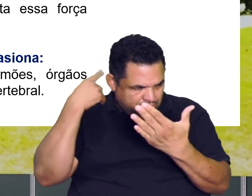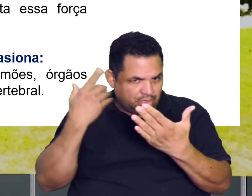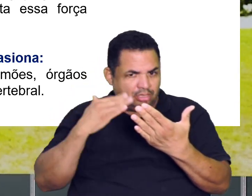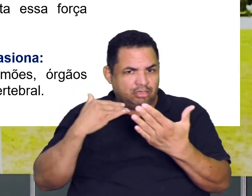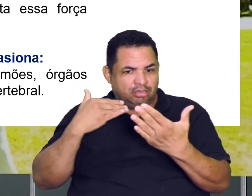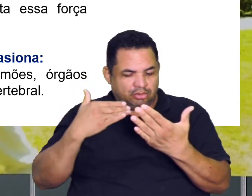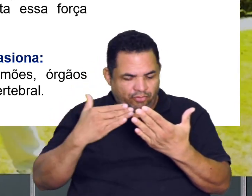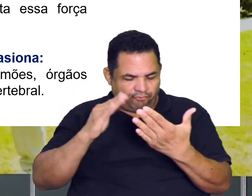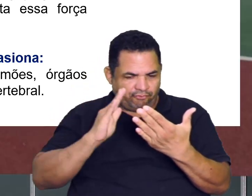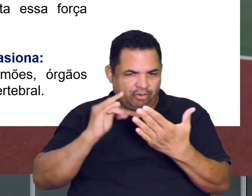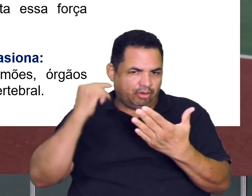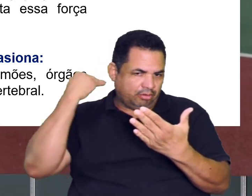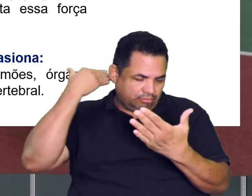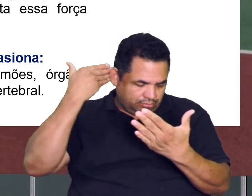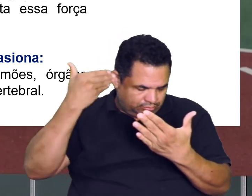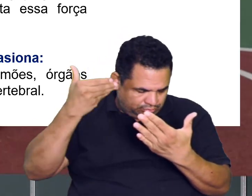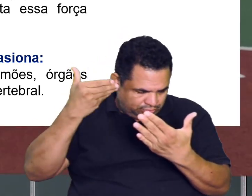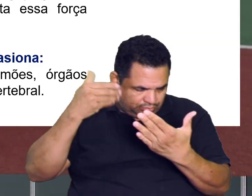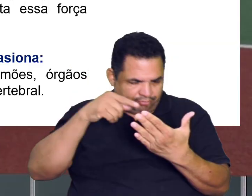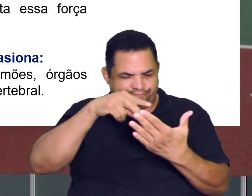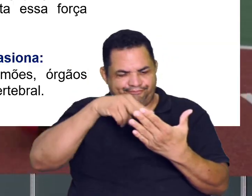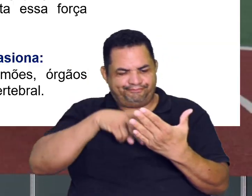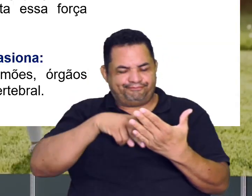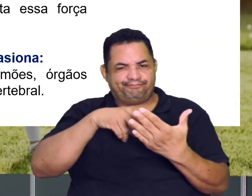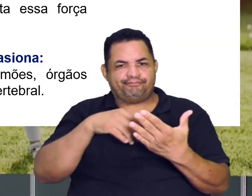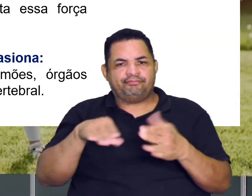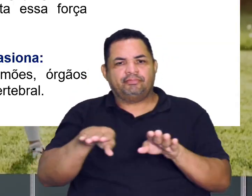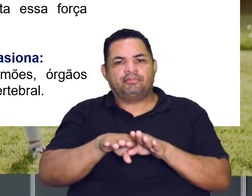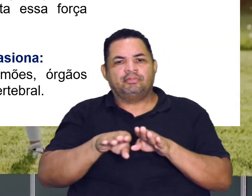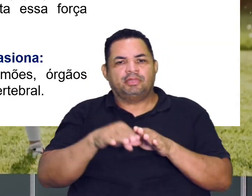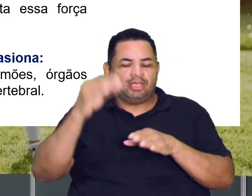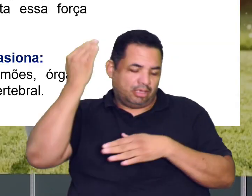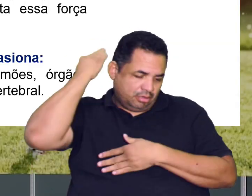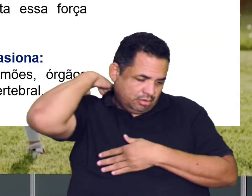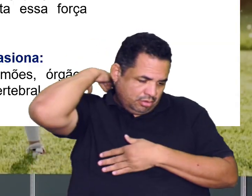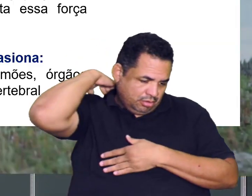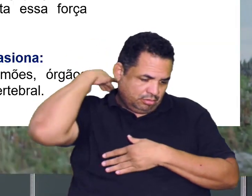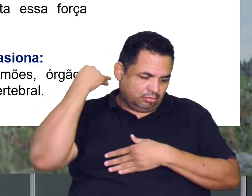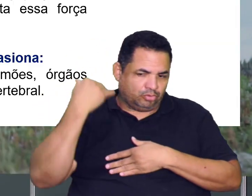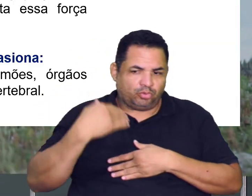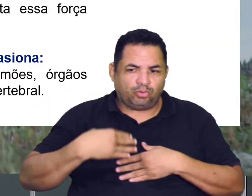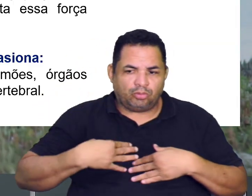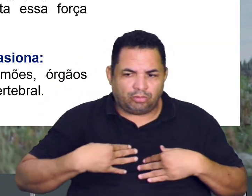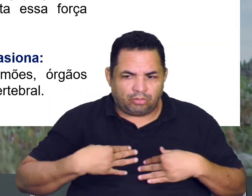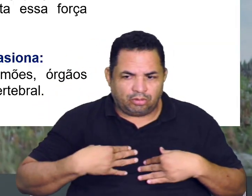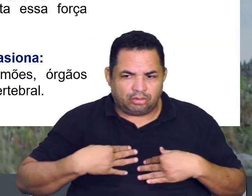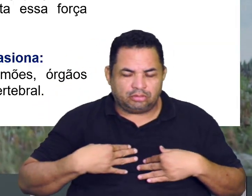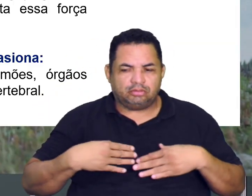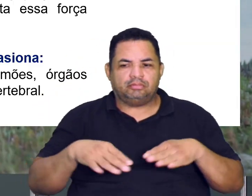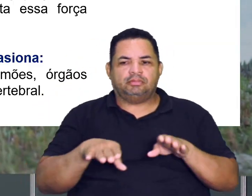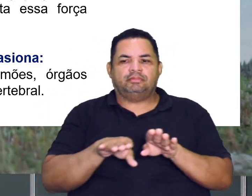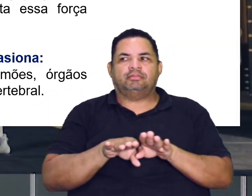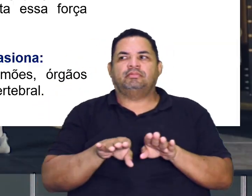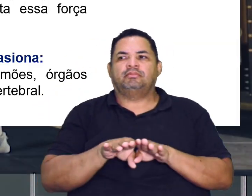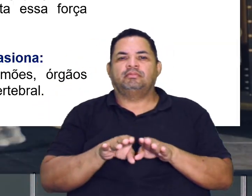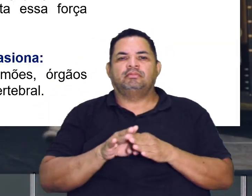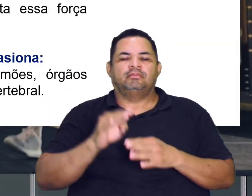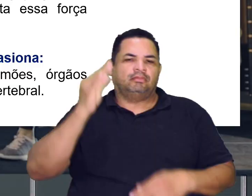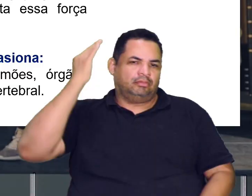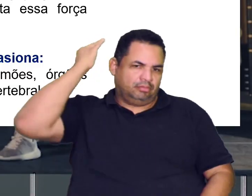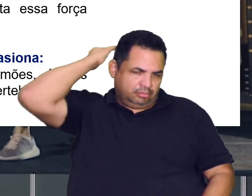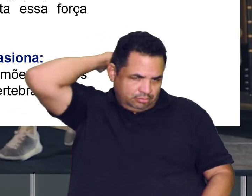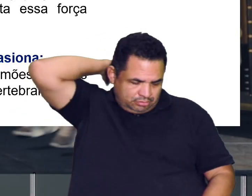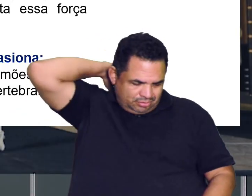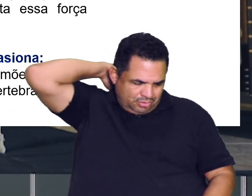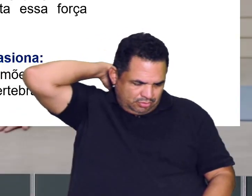tendência é curvar. Eu curvo o pescoço e eu também acabo curvando a coluna, né?